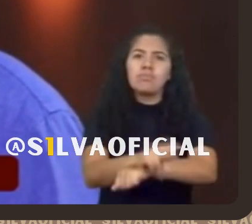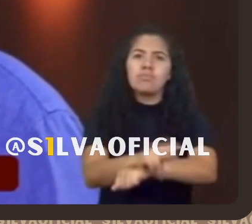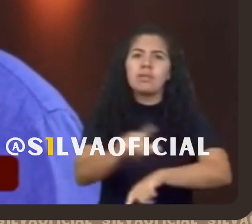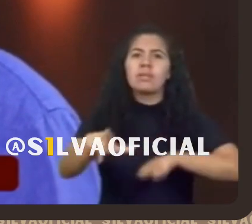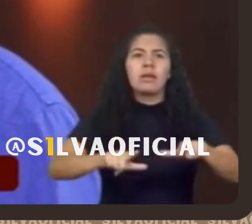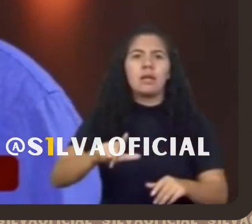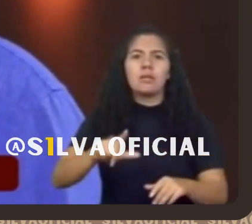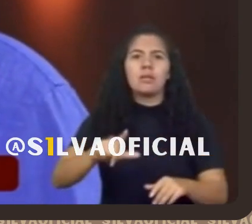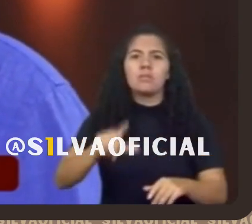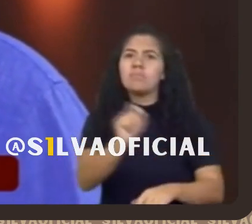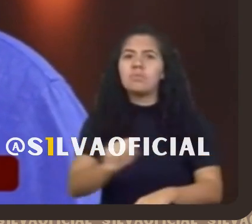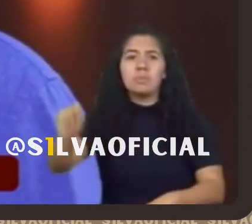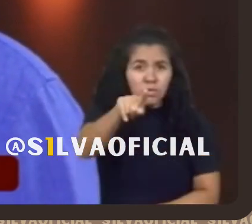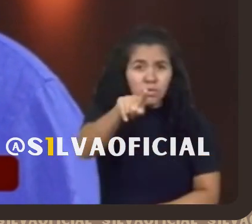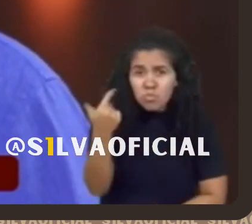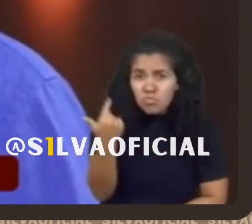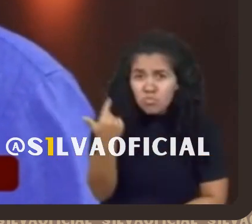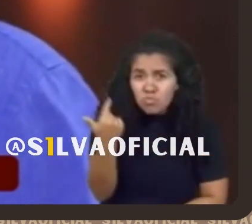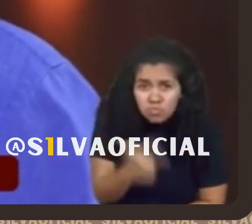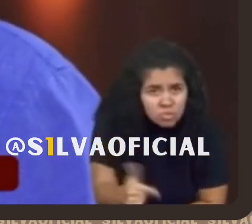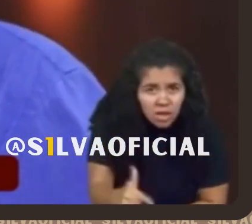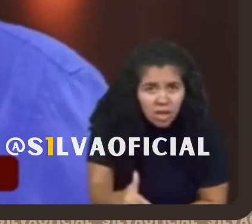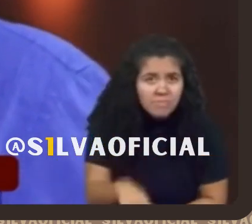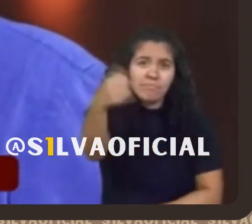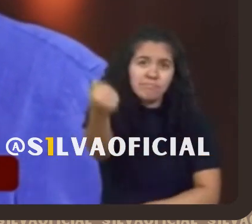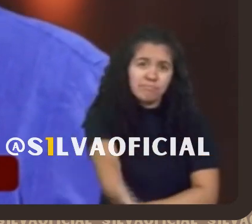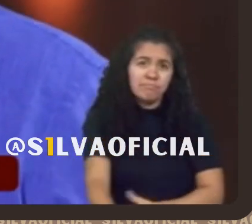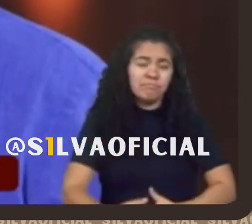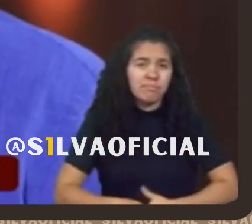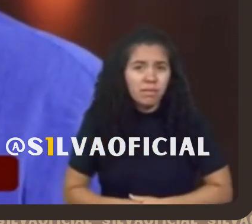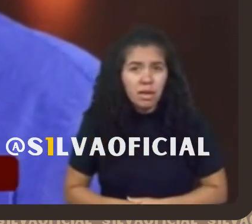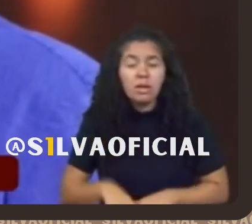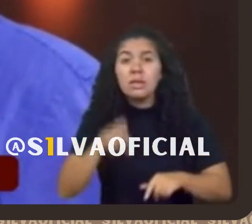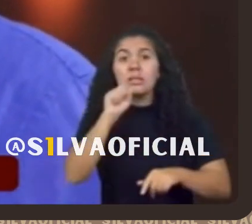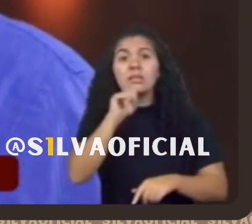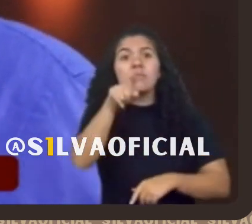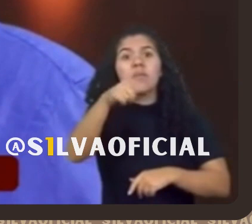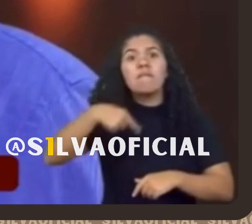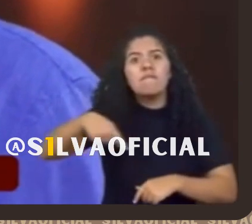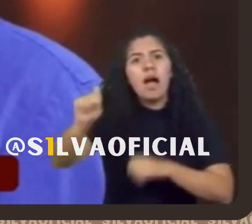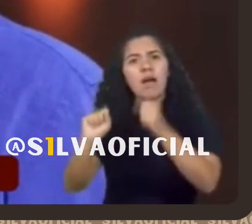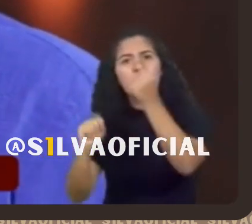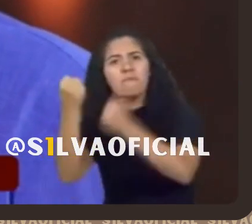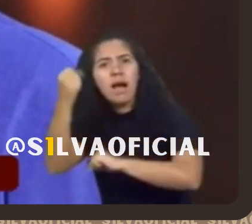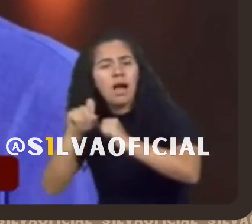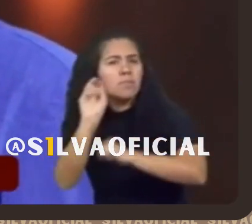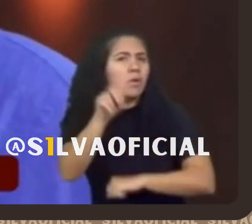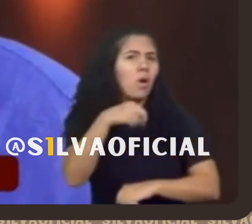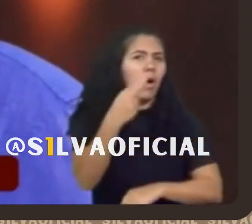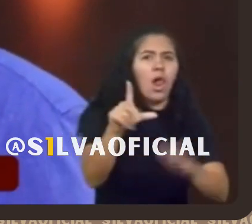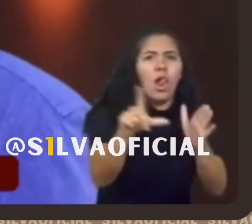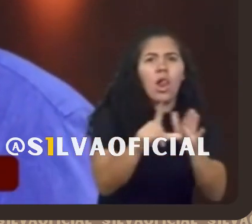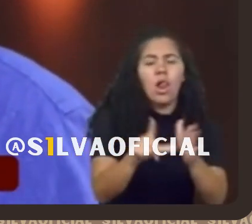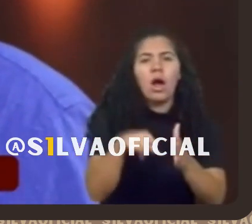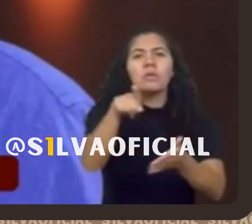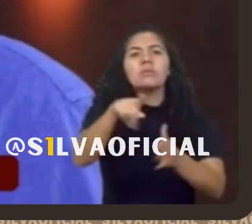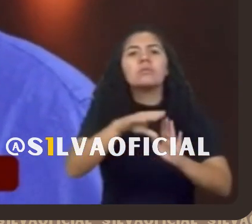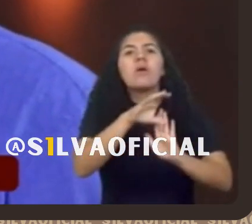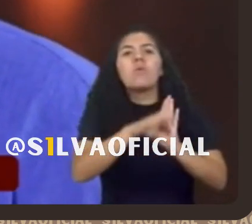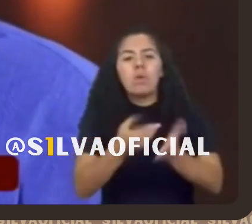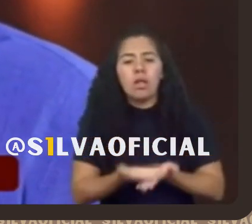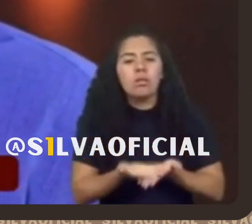ninguém quando você chega numa fábrica num escritório numa loja e PED o emprego a pessoa pergunta O que você sabe fazer